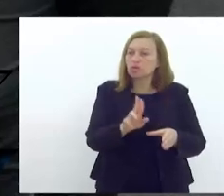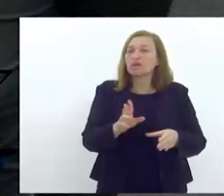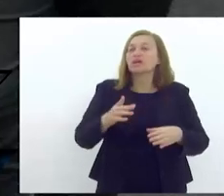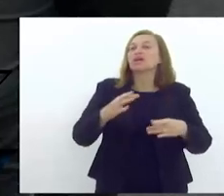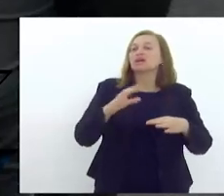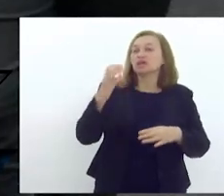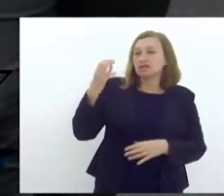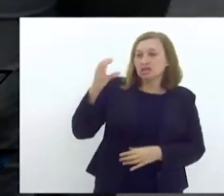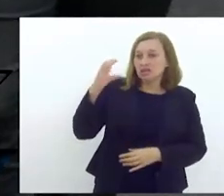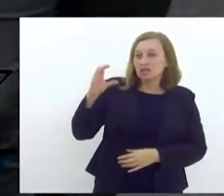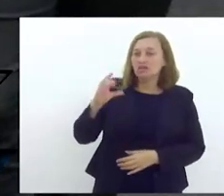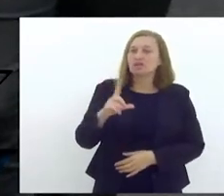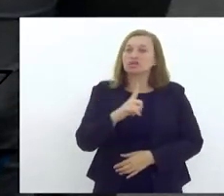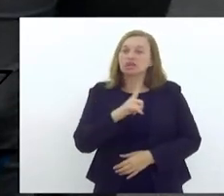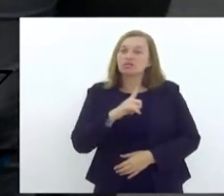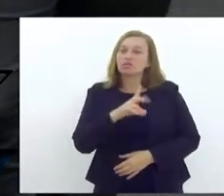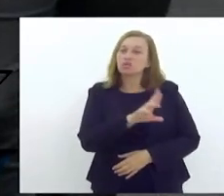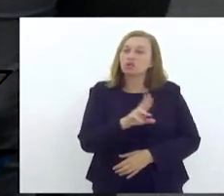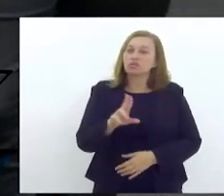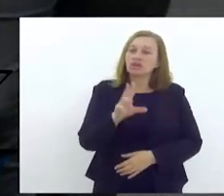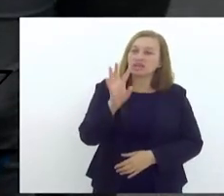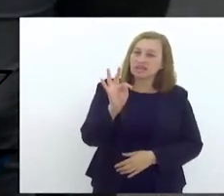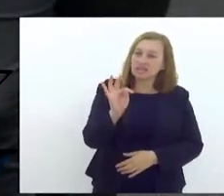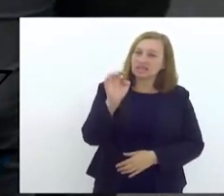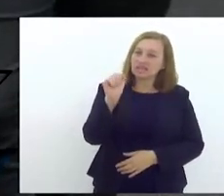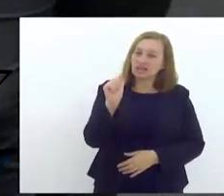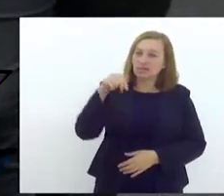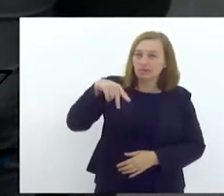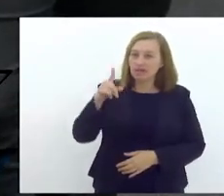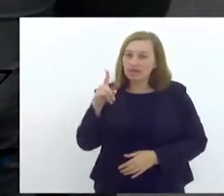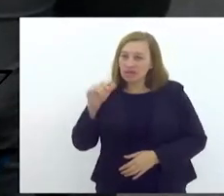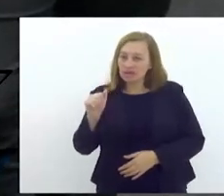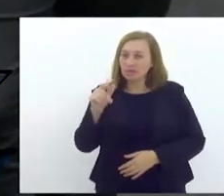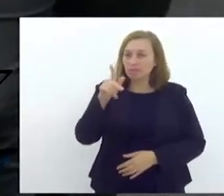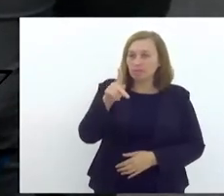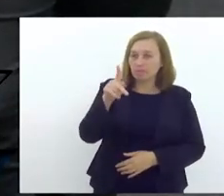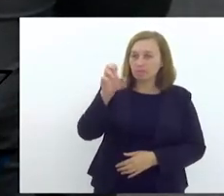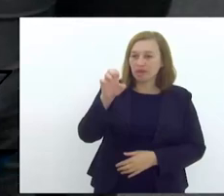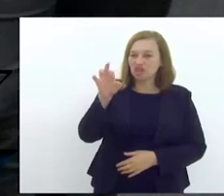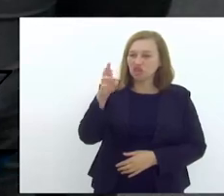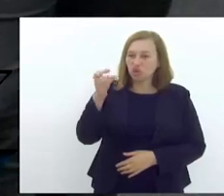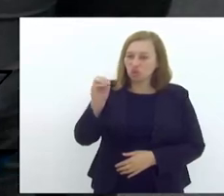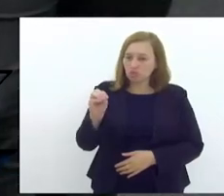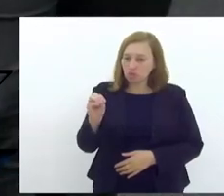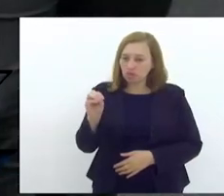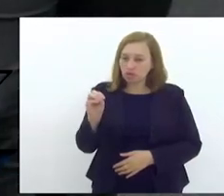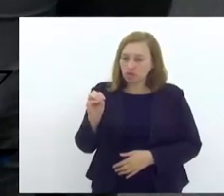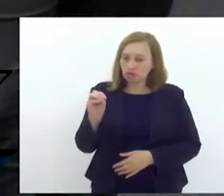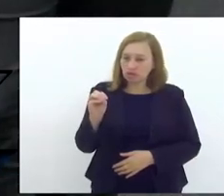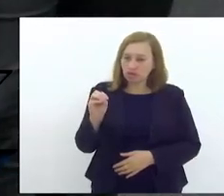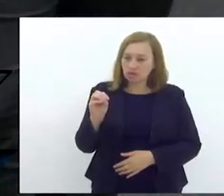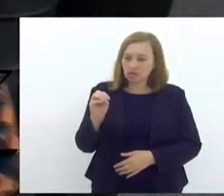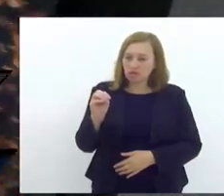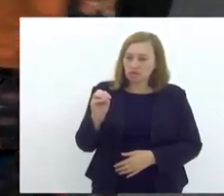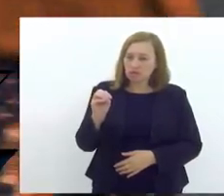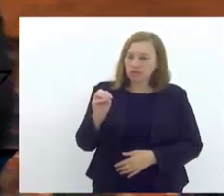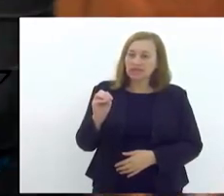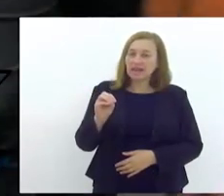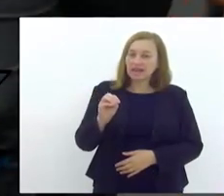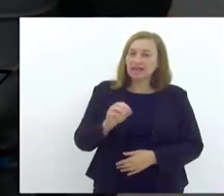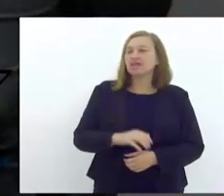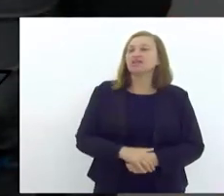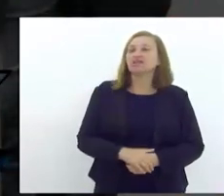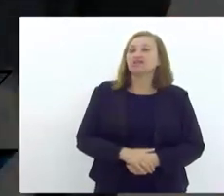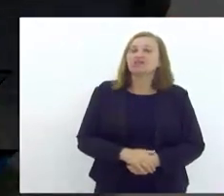nós temos o nome de talira Petroni posto como uma candidatura do nosso partido inclusive